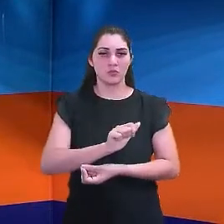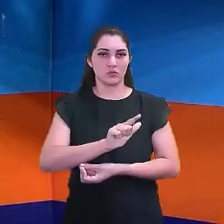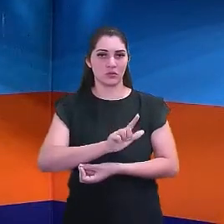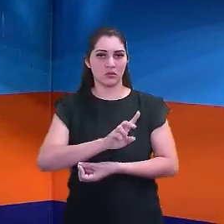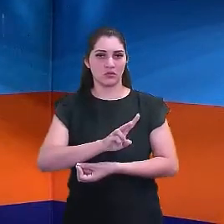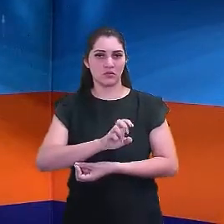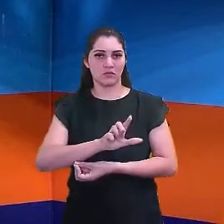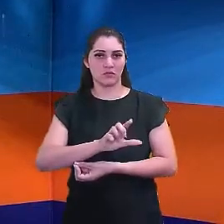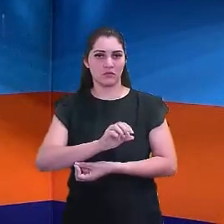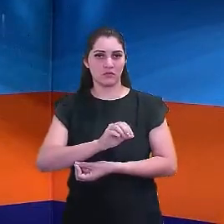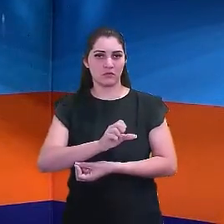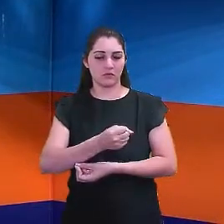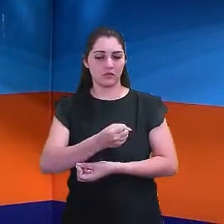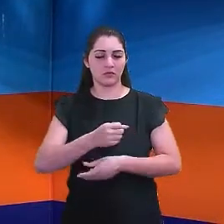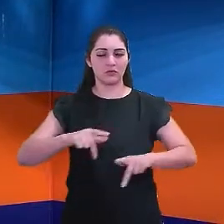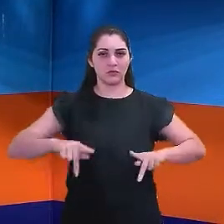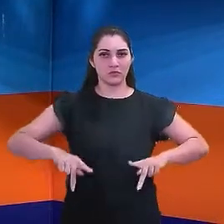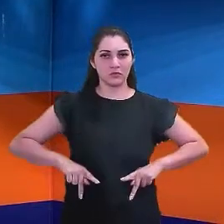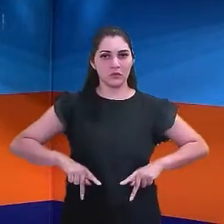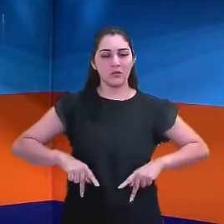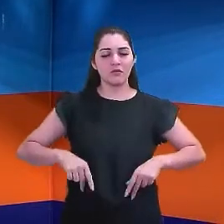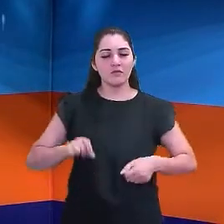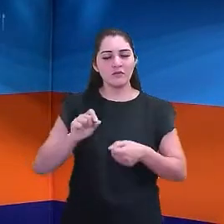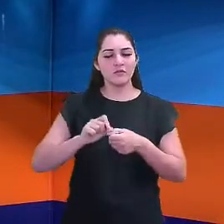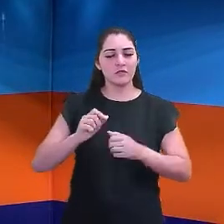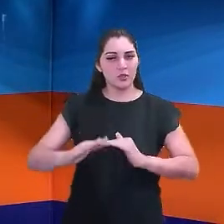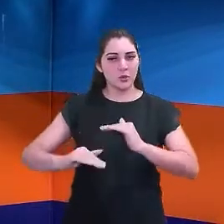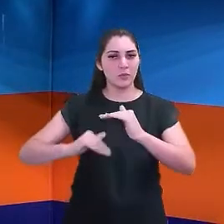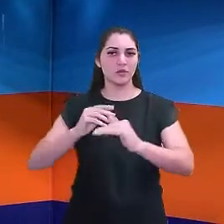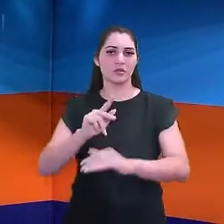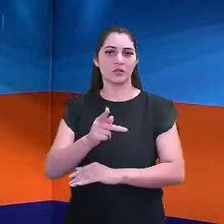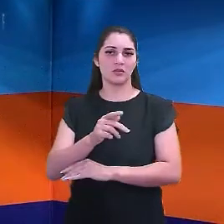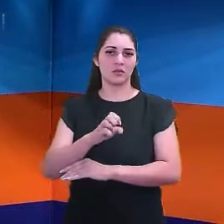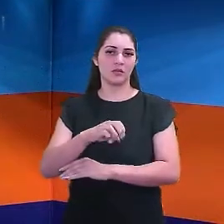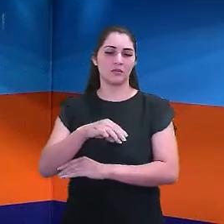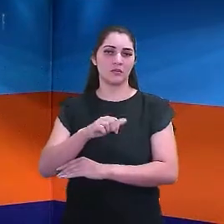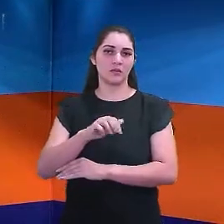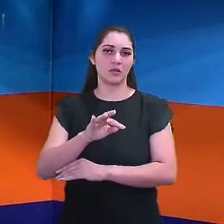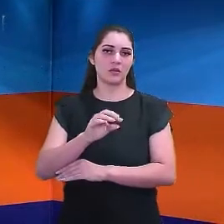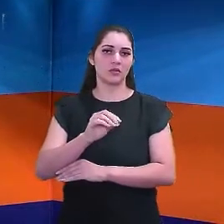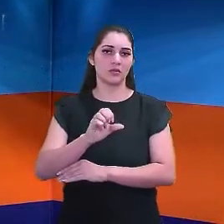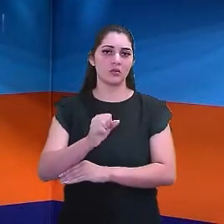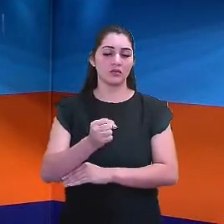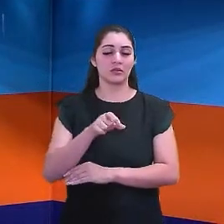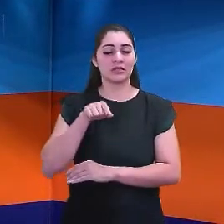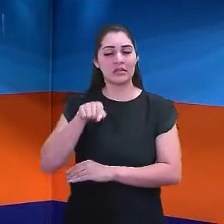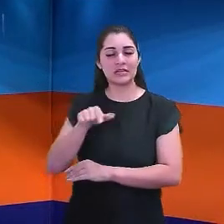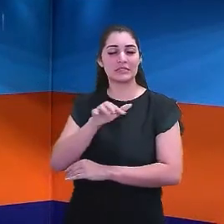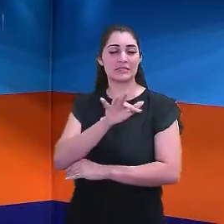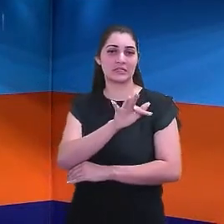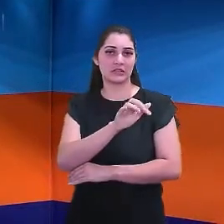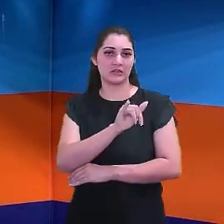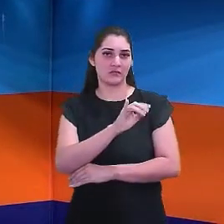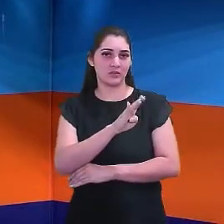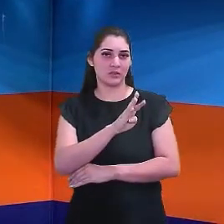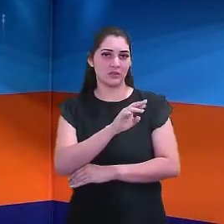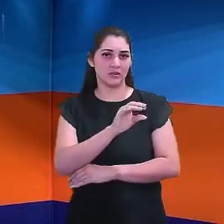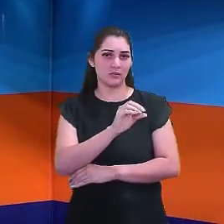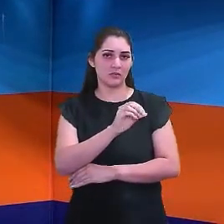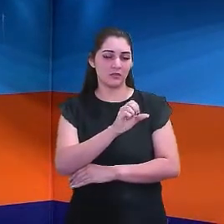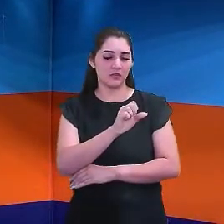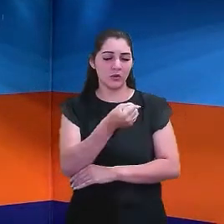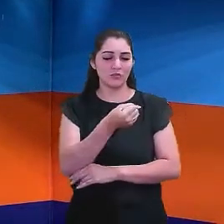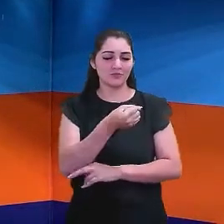pulmonares vão fazer o processo de hematose. Então, a fibrose cística, devido a essa alteração genética dessas